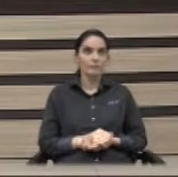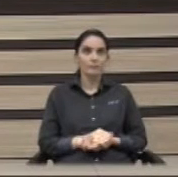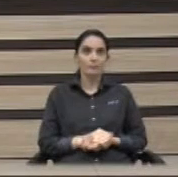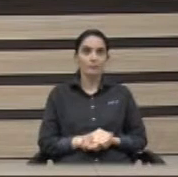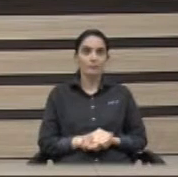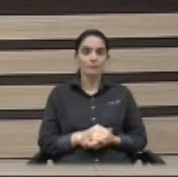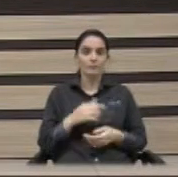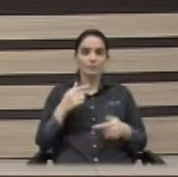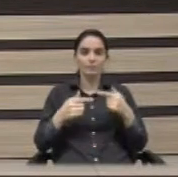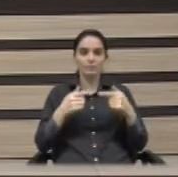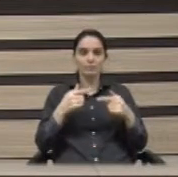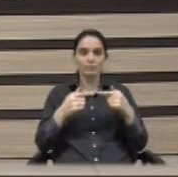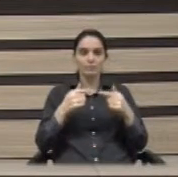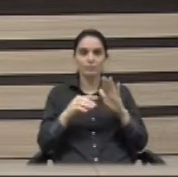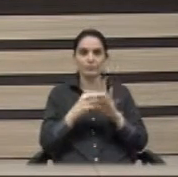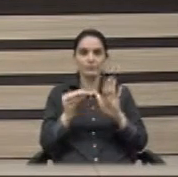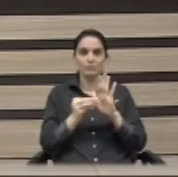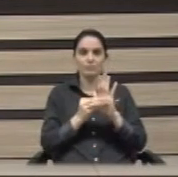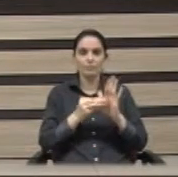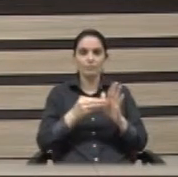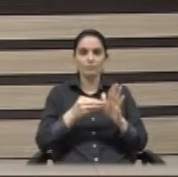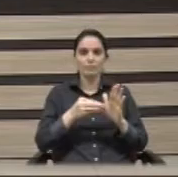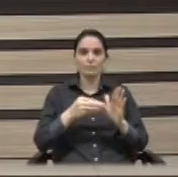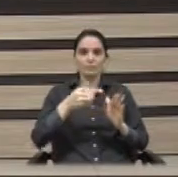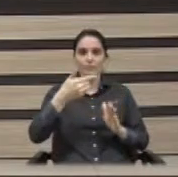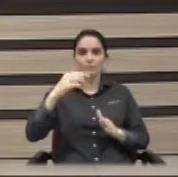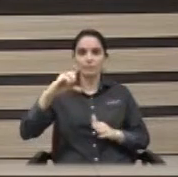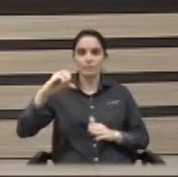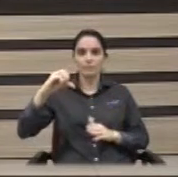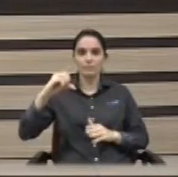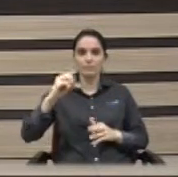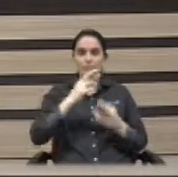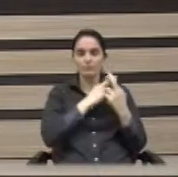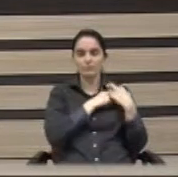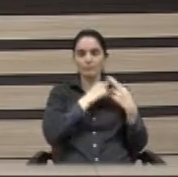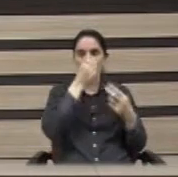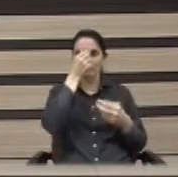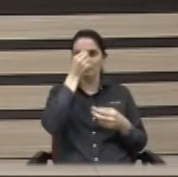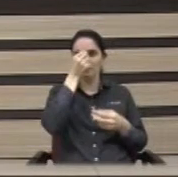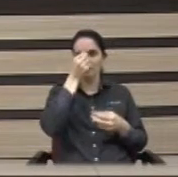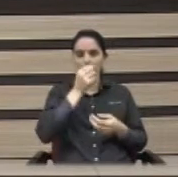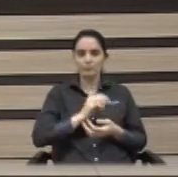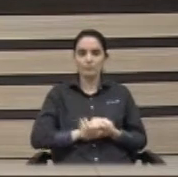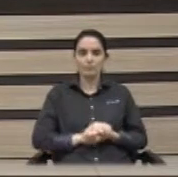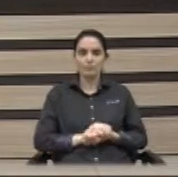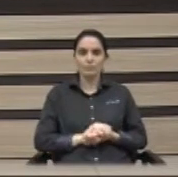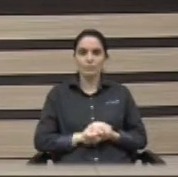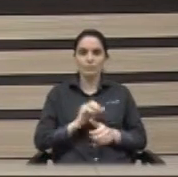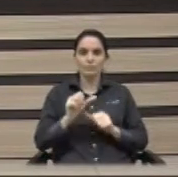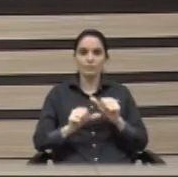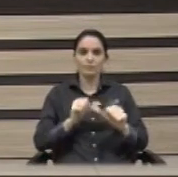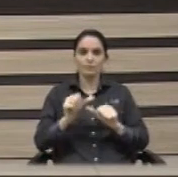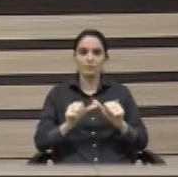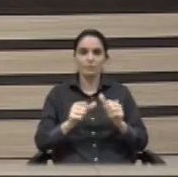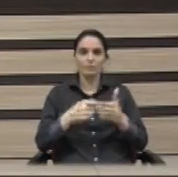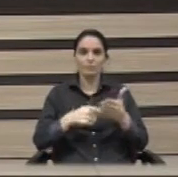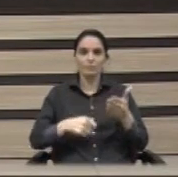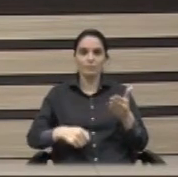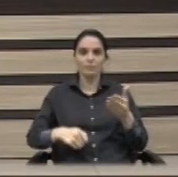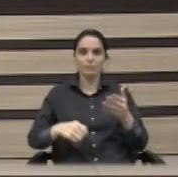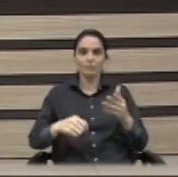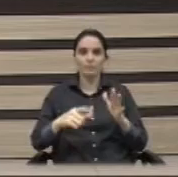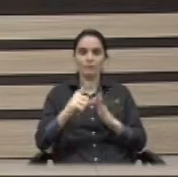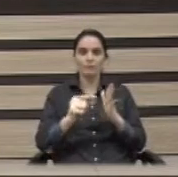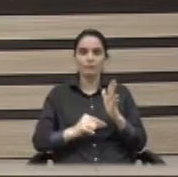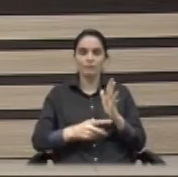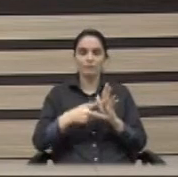Está em discussão a emenda número 29, de autoria do vereador Jorge de Freitas, que altera a redação do artigo 2º do projeto